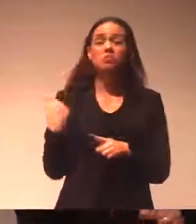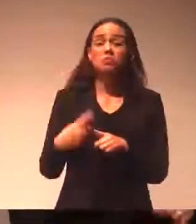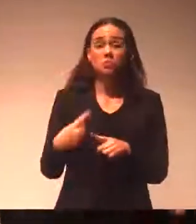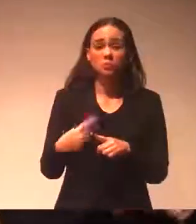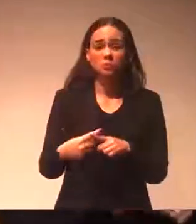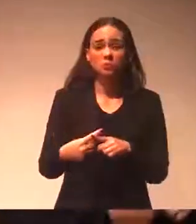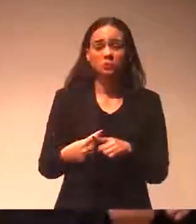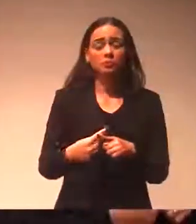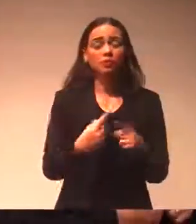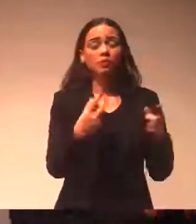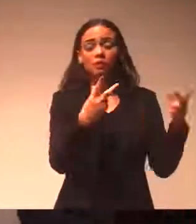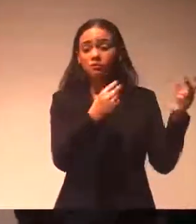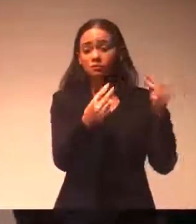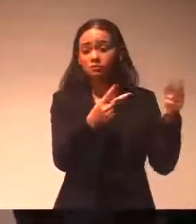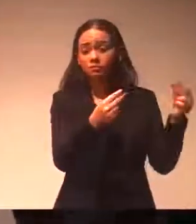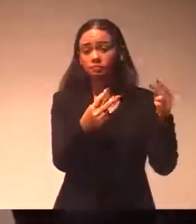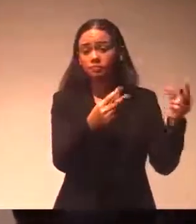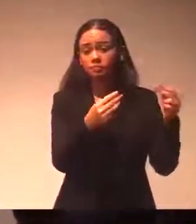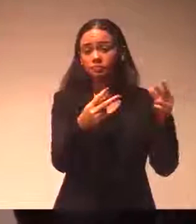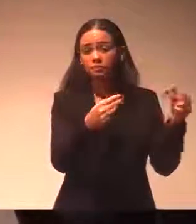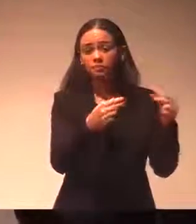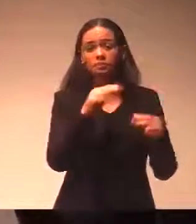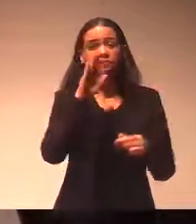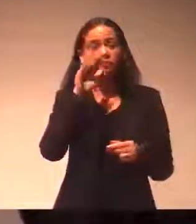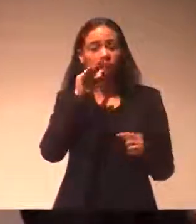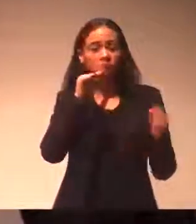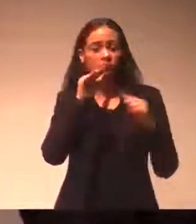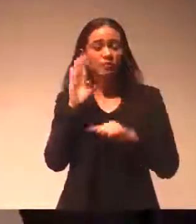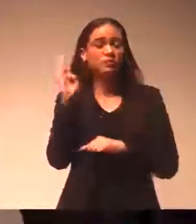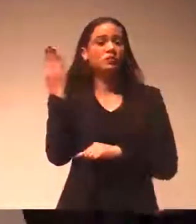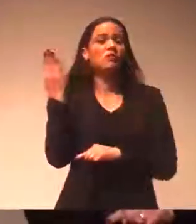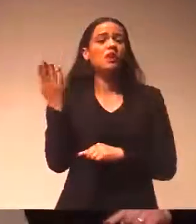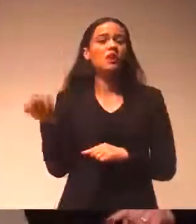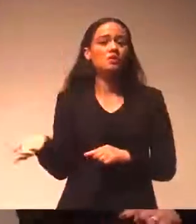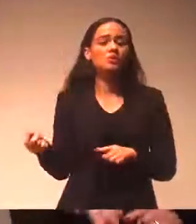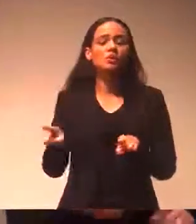fantasmas. 2. Nepotismo indireto